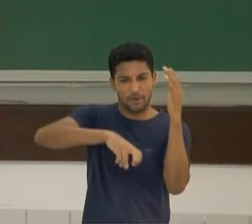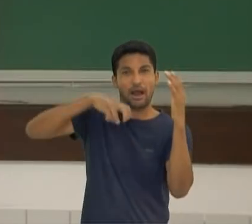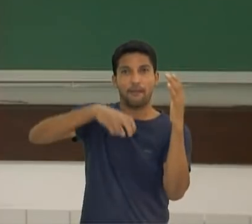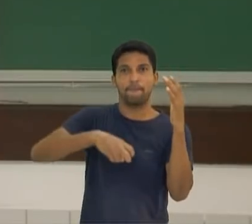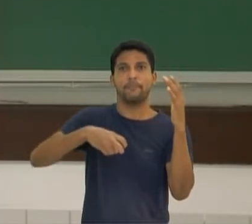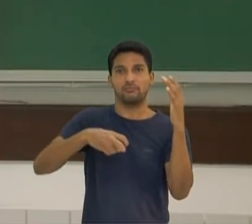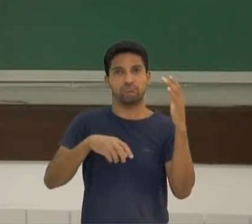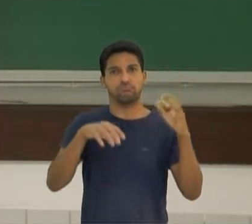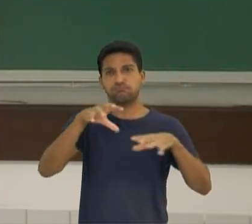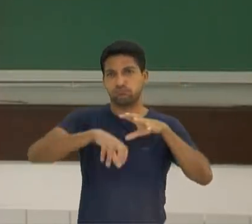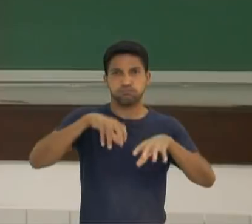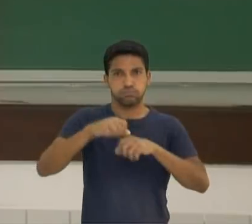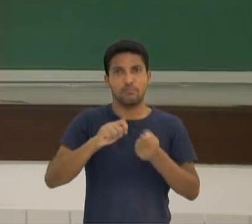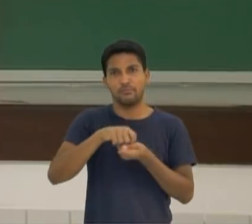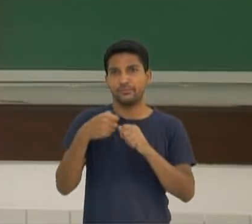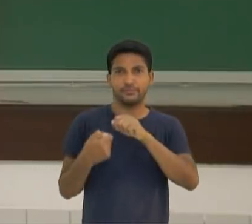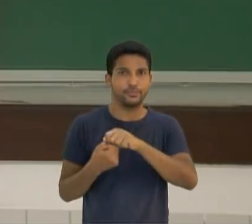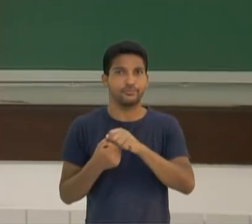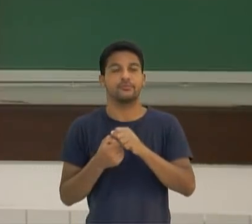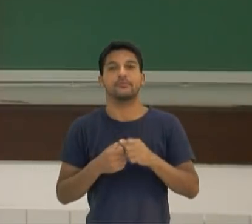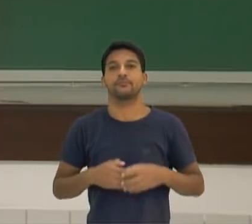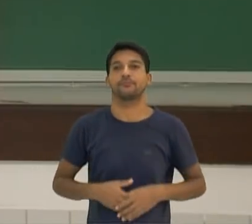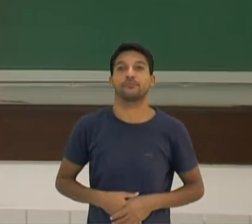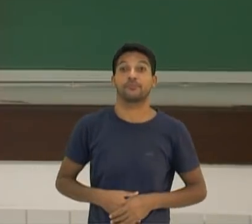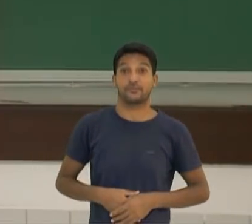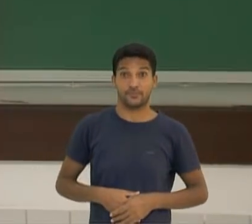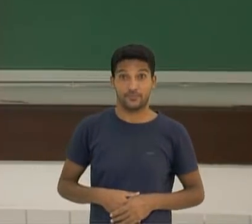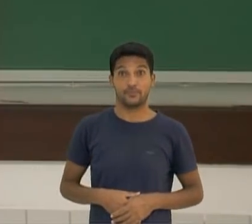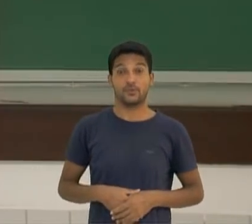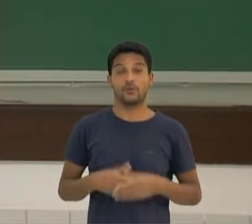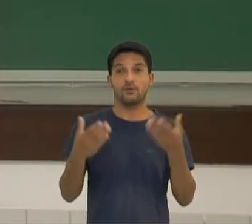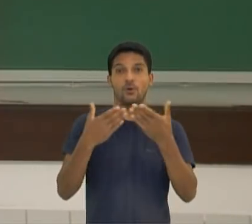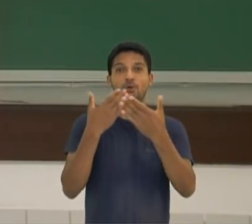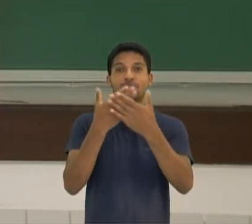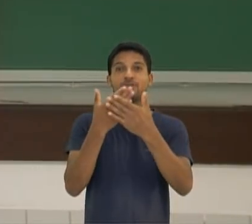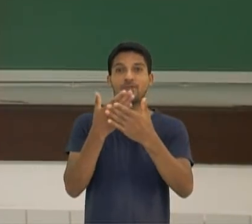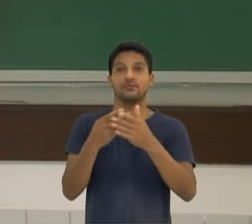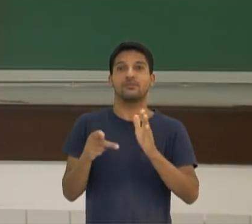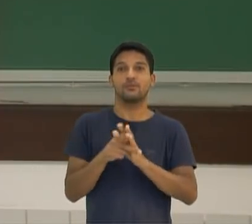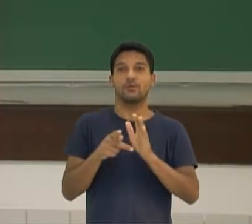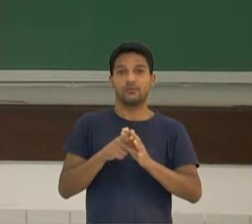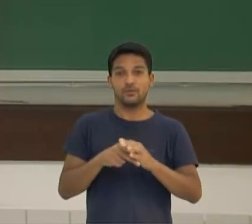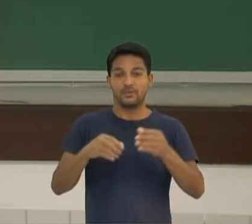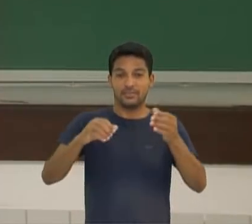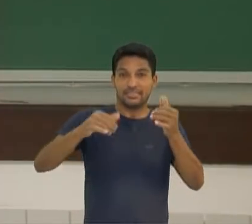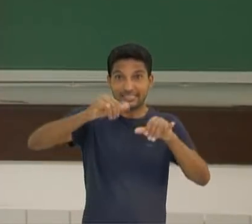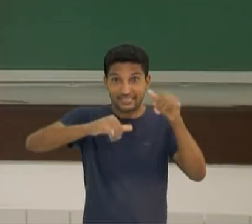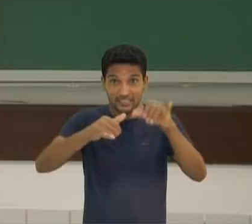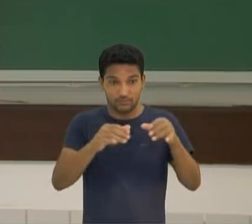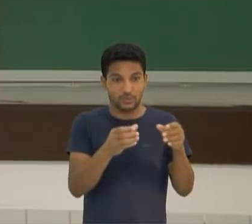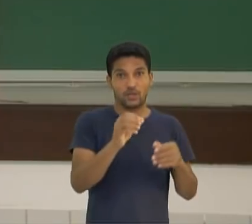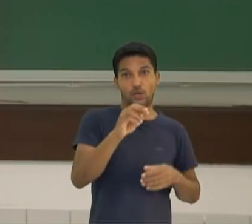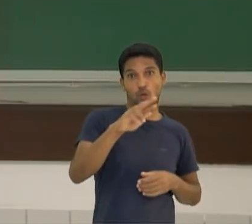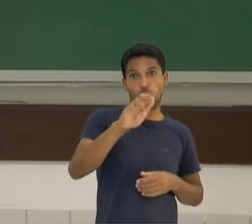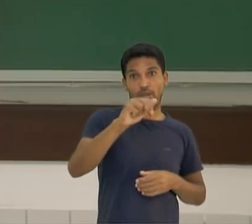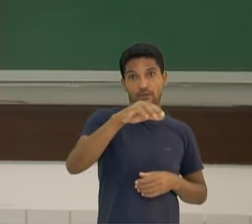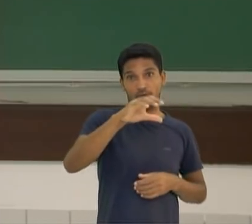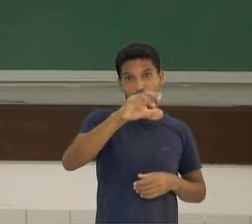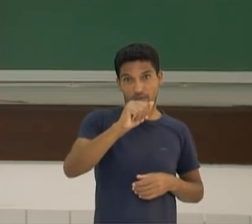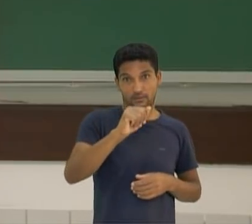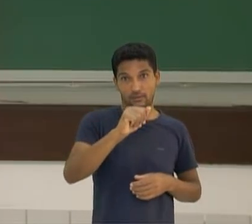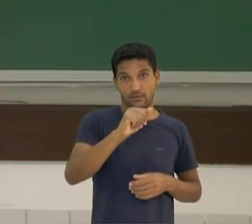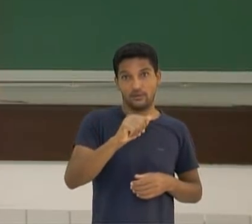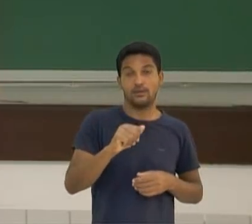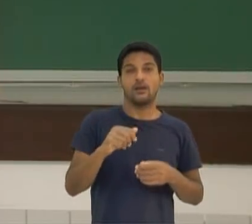queridas, meus amores e minhas amoras, hoje nós vimos a história da química orgânica, a teoria da força vital, a síntese da ureia e